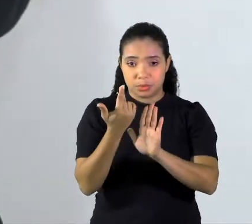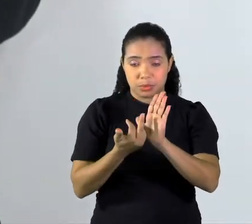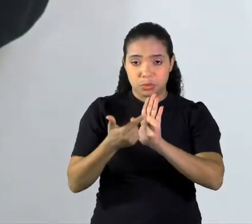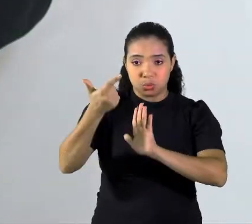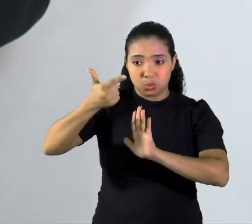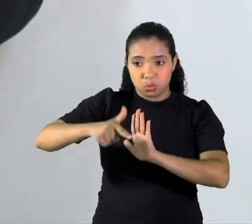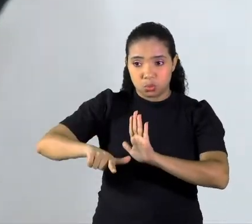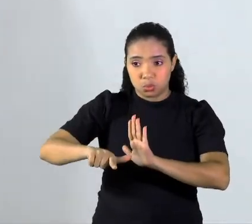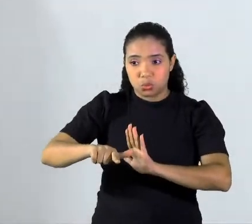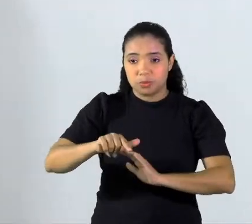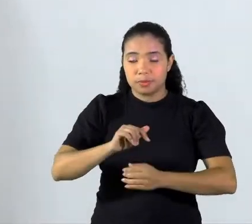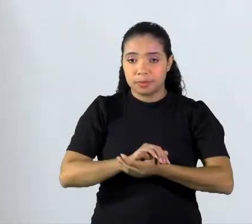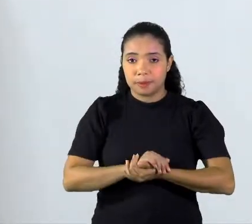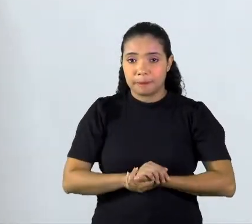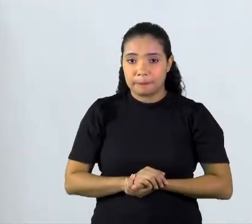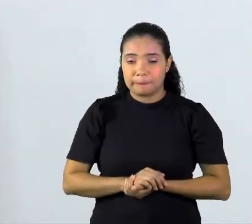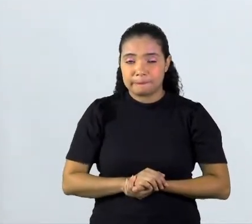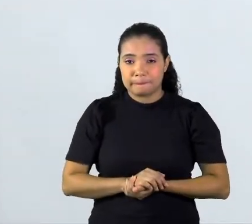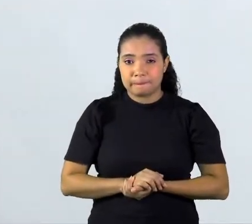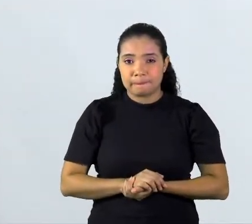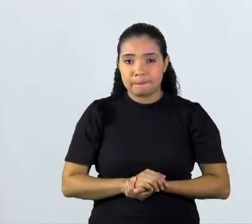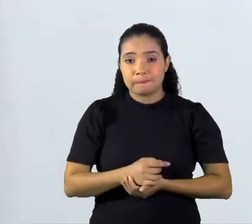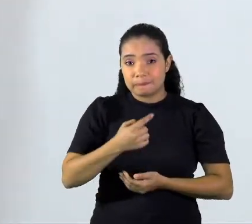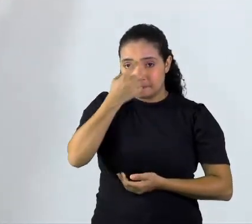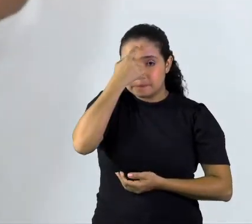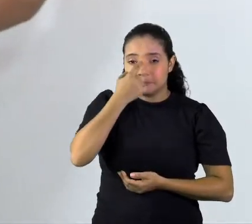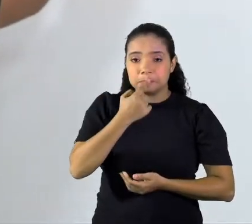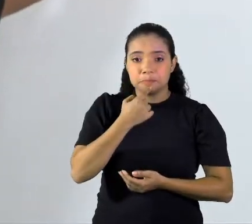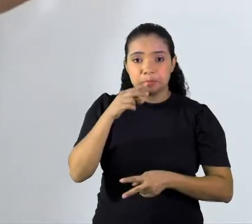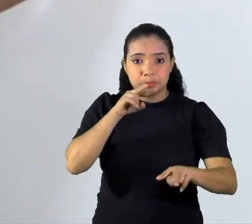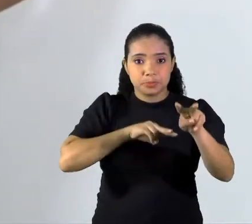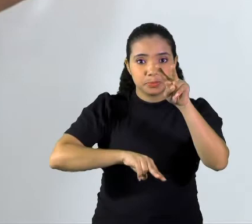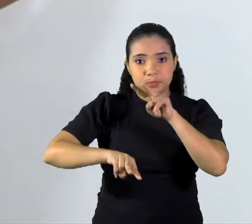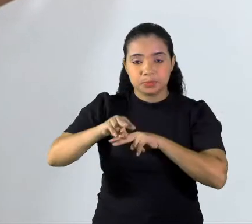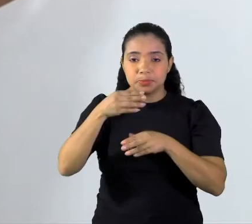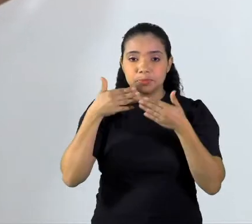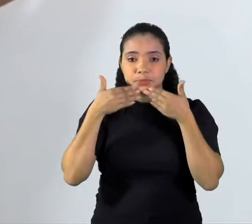Só por uma questão de deixar mais interpretativo.